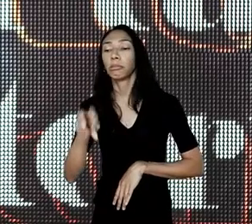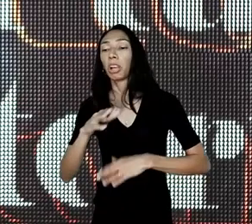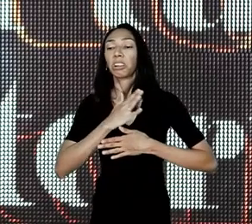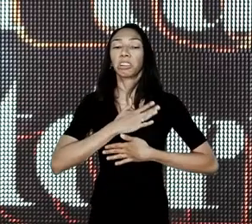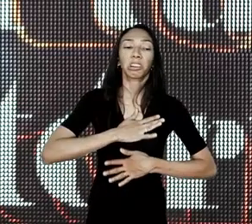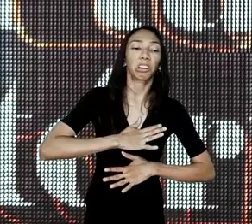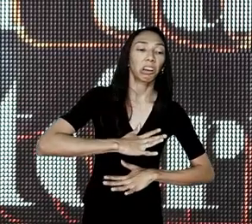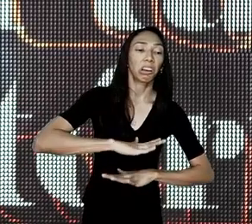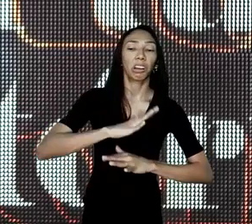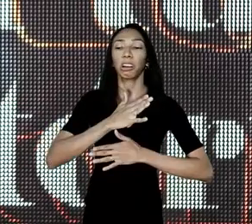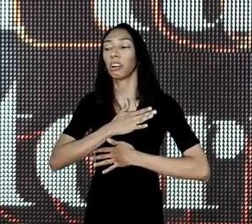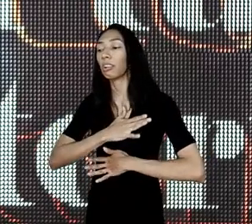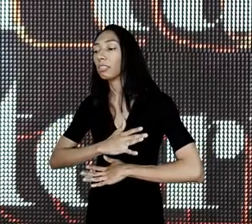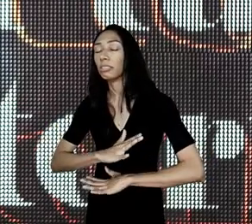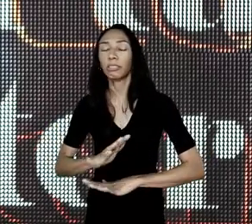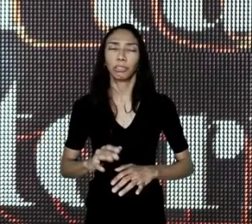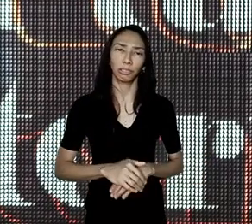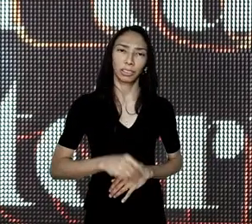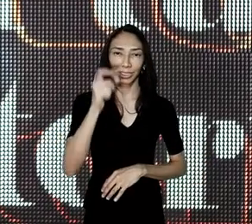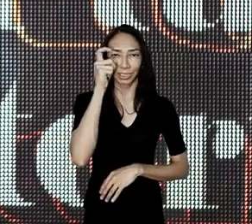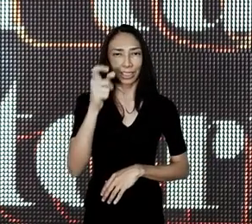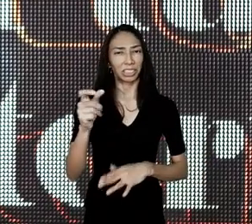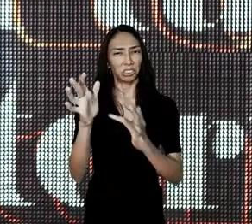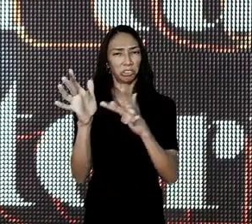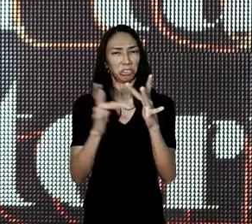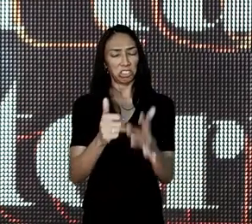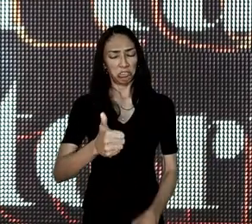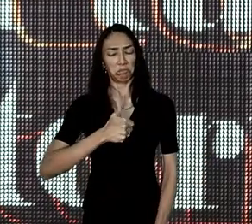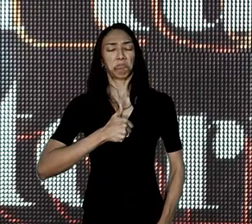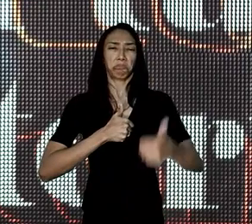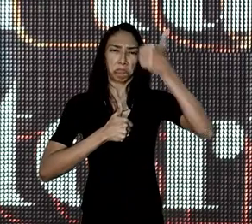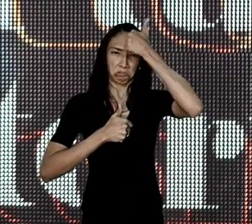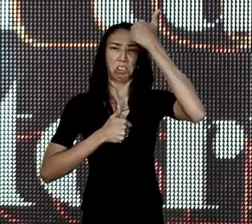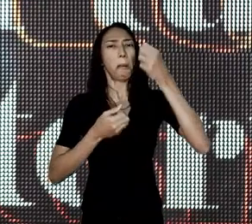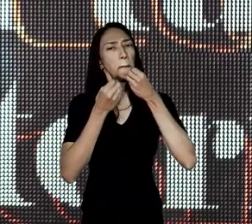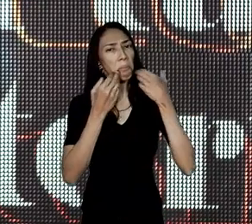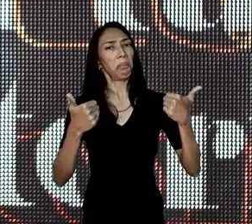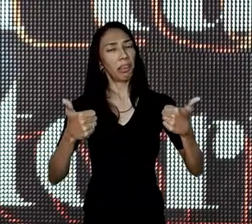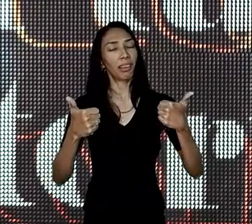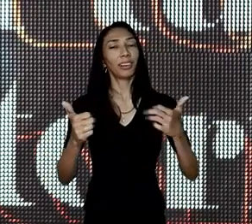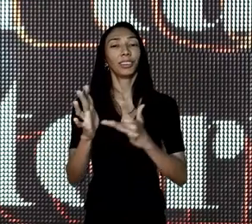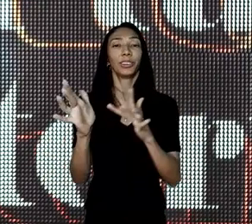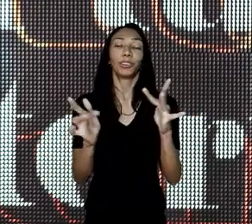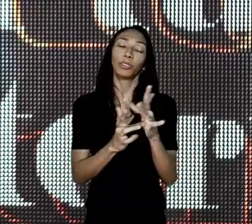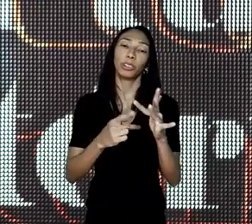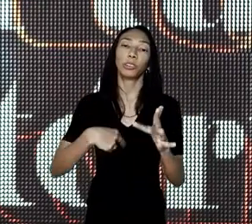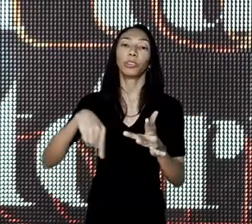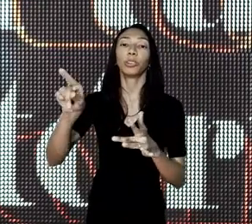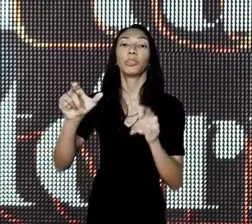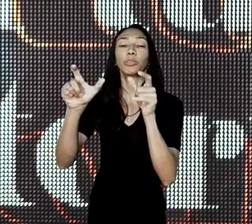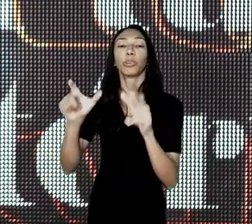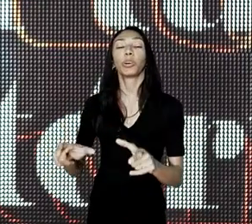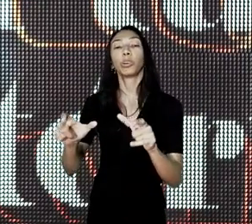pela ansiedade dos outros. Acho interessante como a autoestima de Jesus era bem resolvida. Ele tinha acabado de sair de Gadara, onde o povo